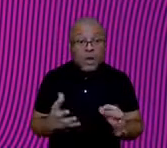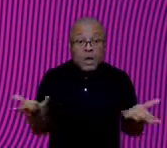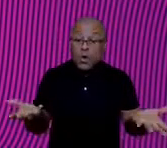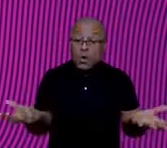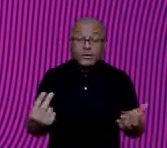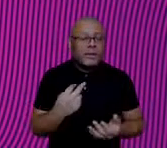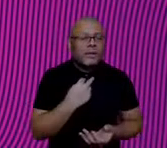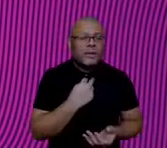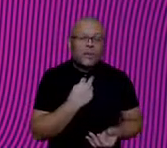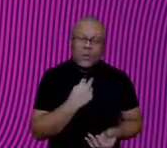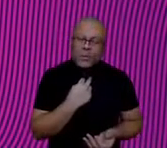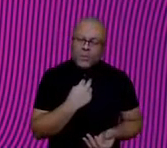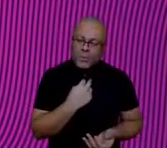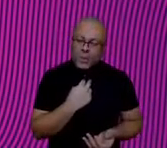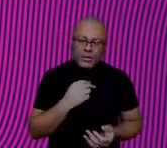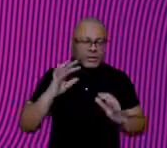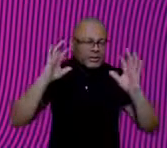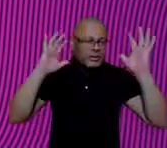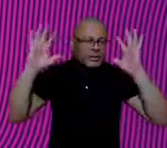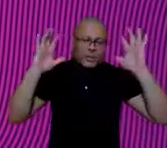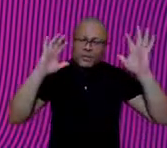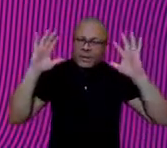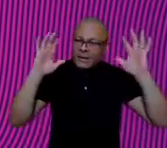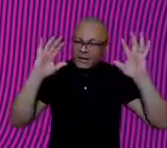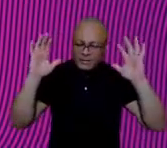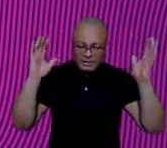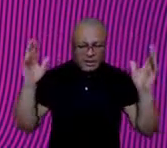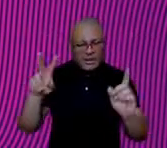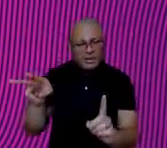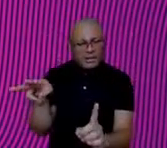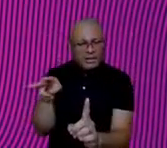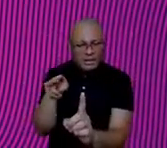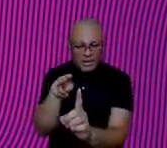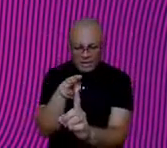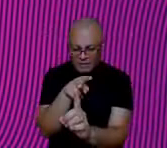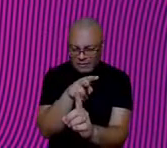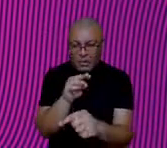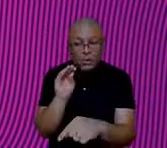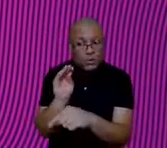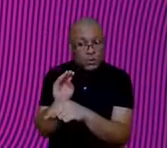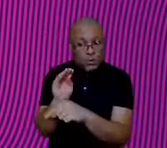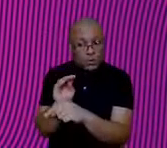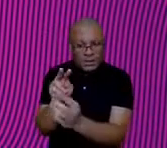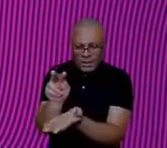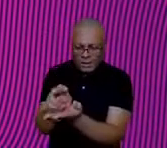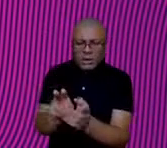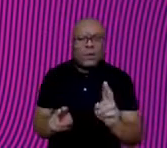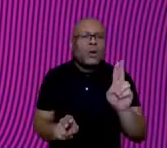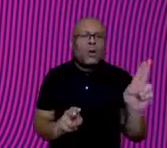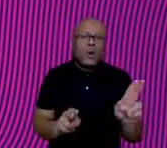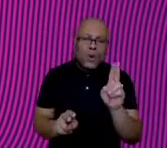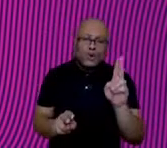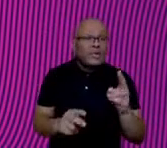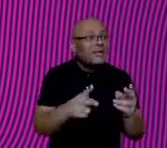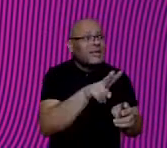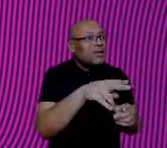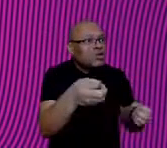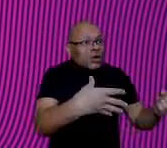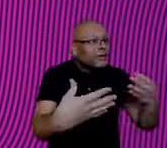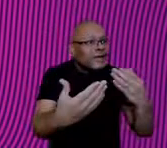não pensar dentro da perspectiva da linha de cuidado do paciente e incorporar e não incorporar esse tipo de tratamento.